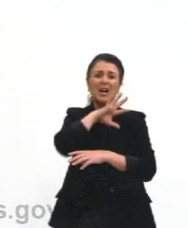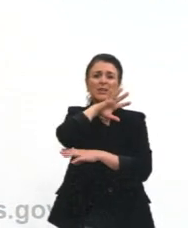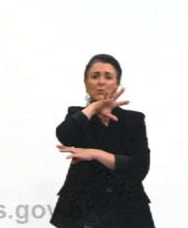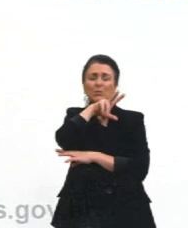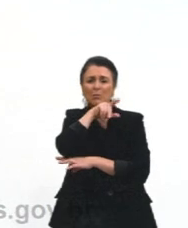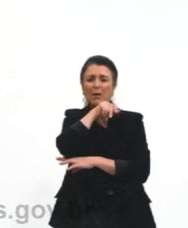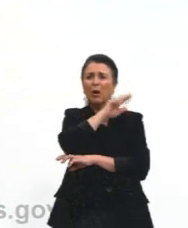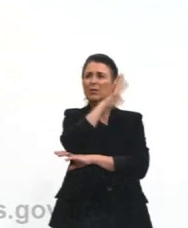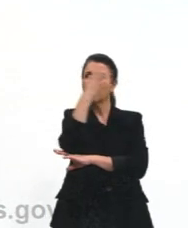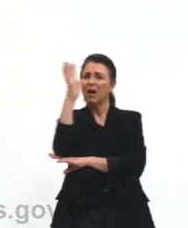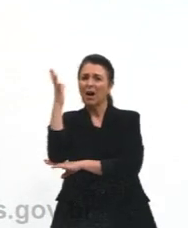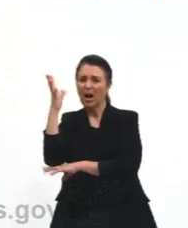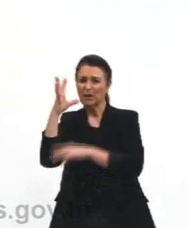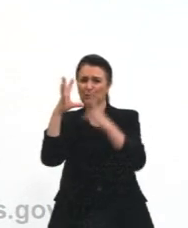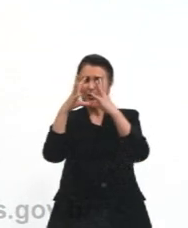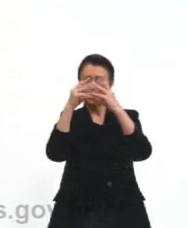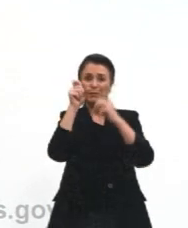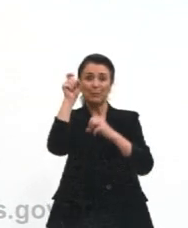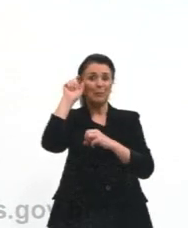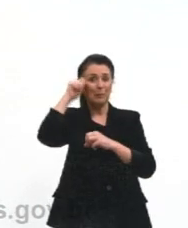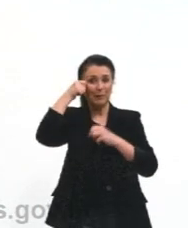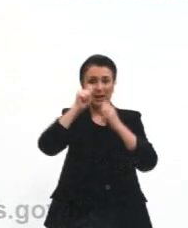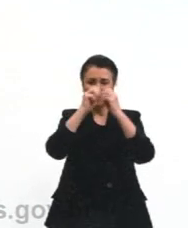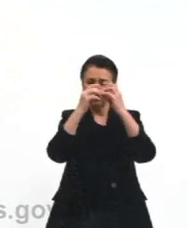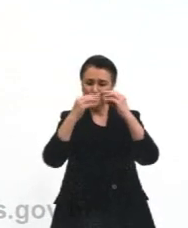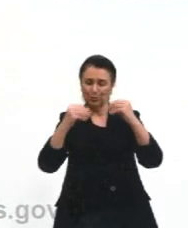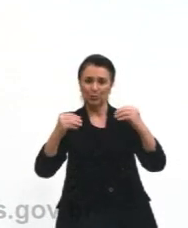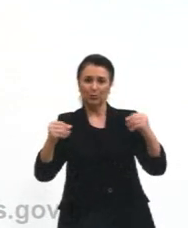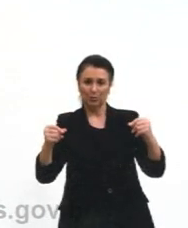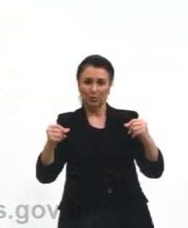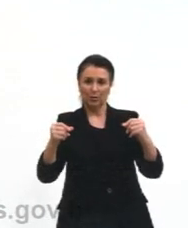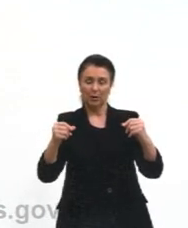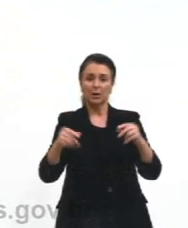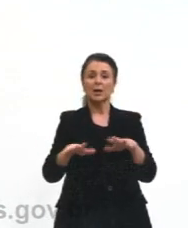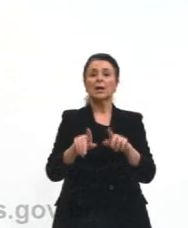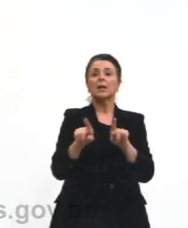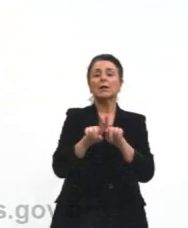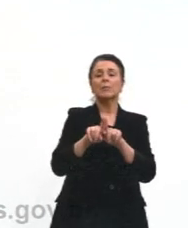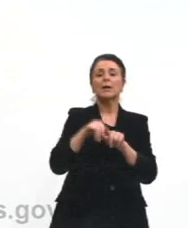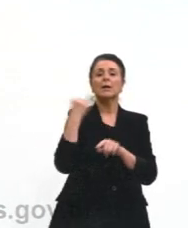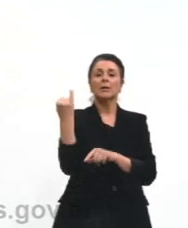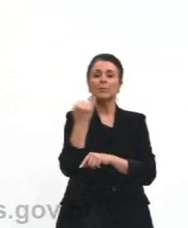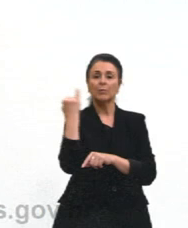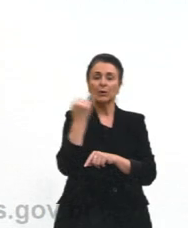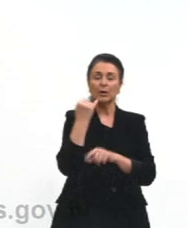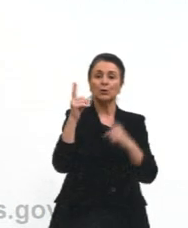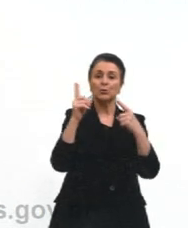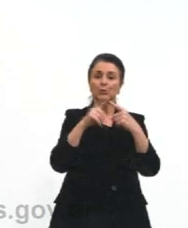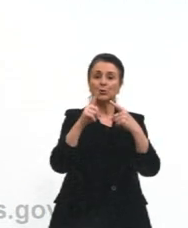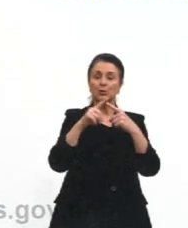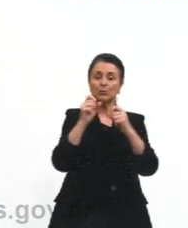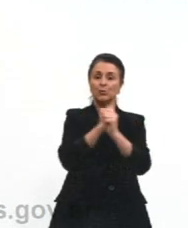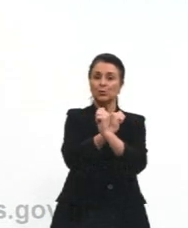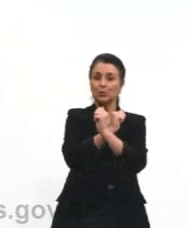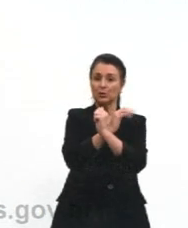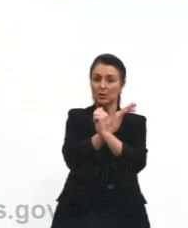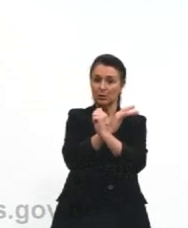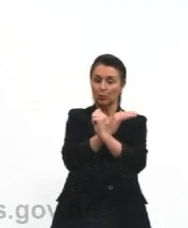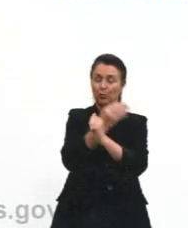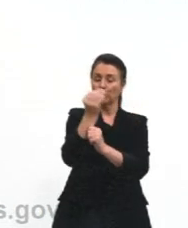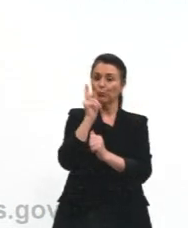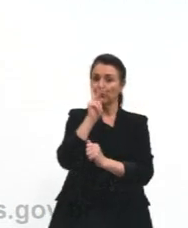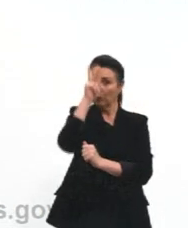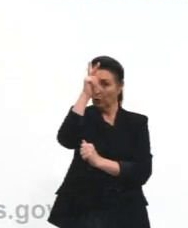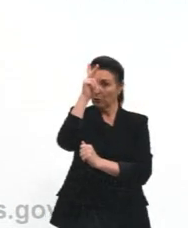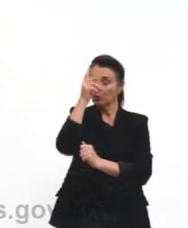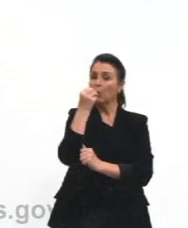concentração do ácido formado importante tá como também dos tipos de ácidos do tipo de ácido que pode ser um ácido forte